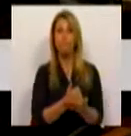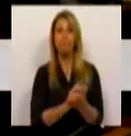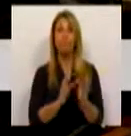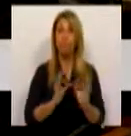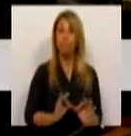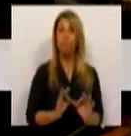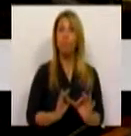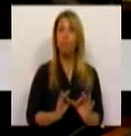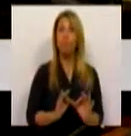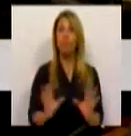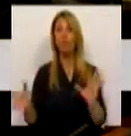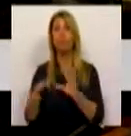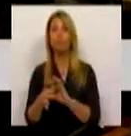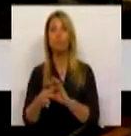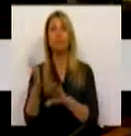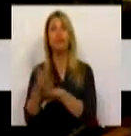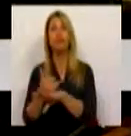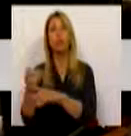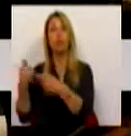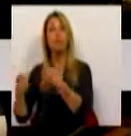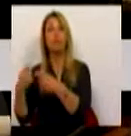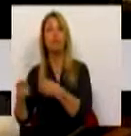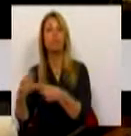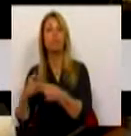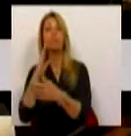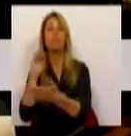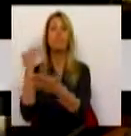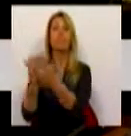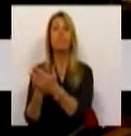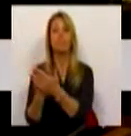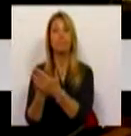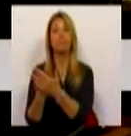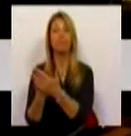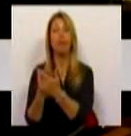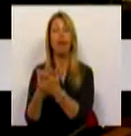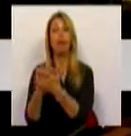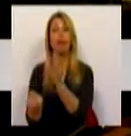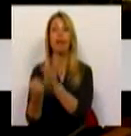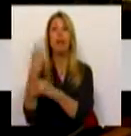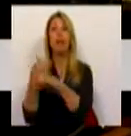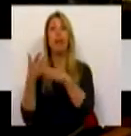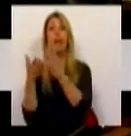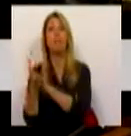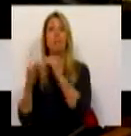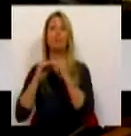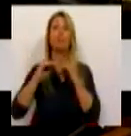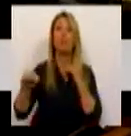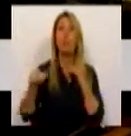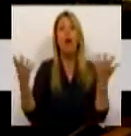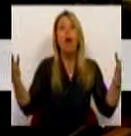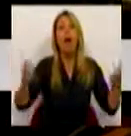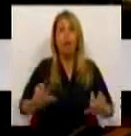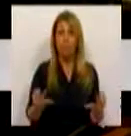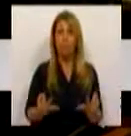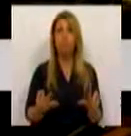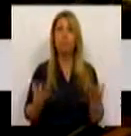adequados para os setores transacionáveis, criando um emprego sustentável. Esta estratégia é possível, tem tido